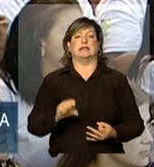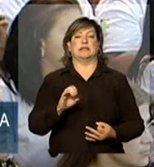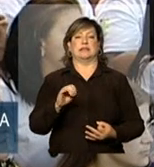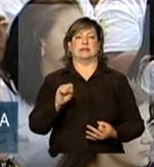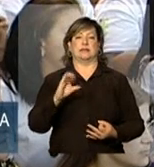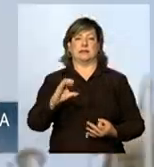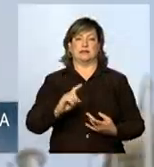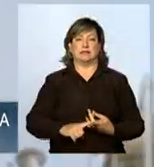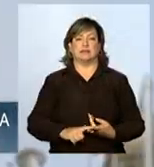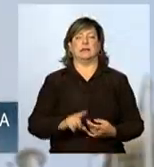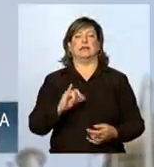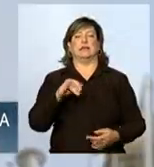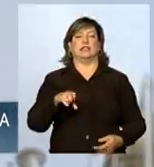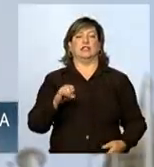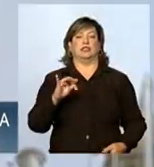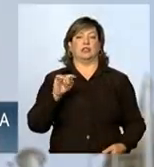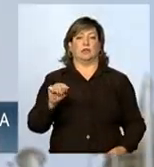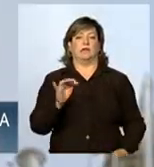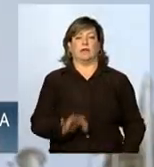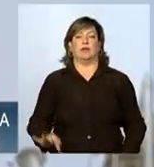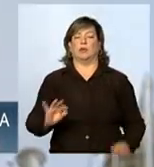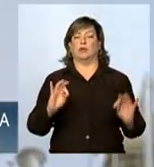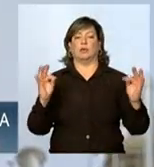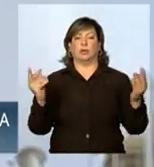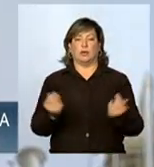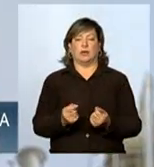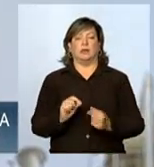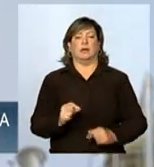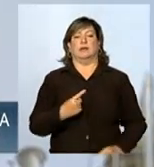SESC e dos Institutos Federais.